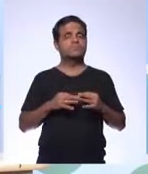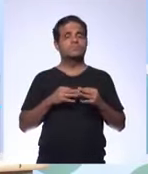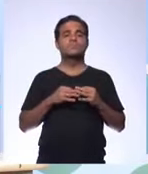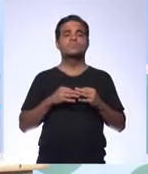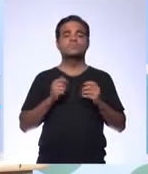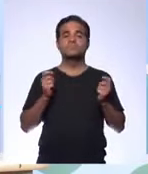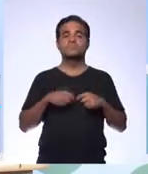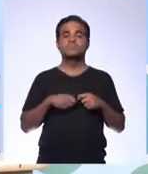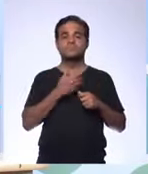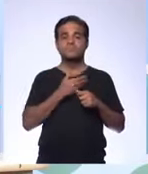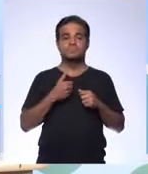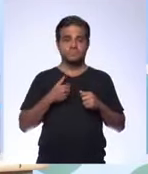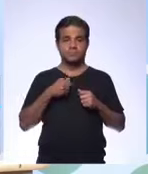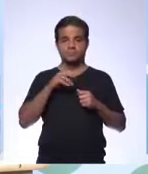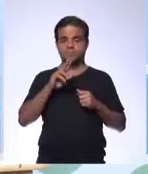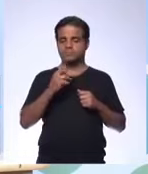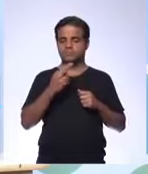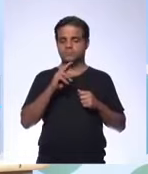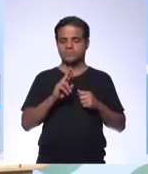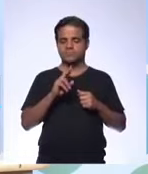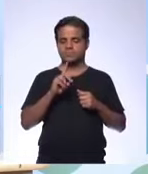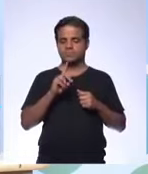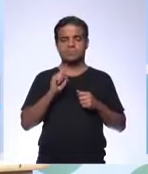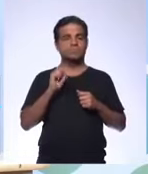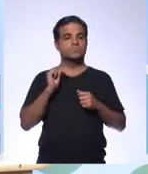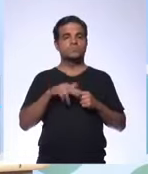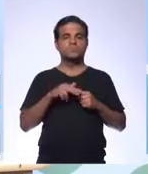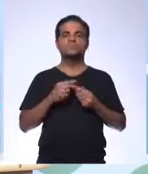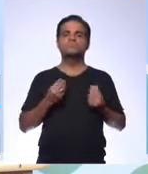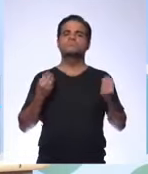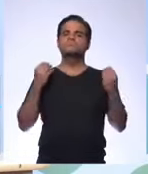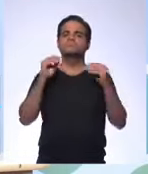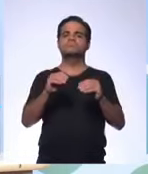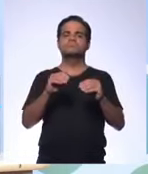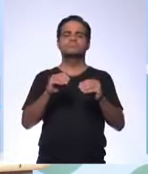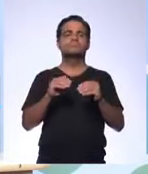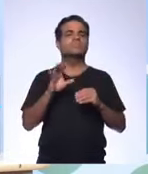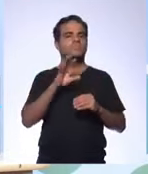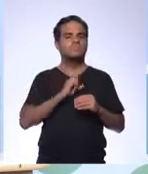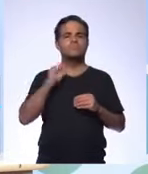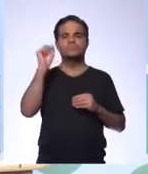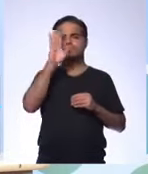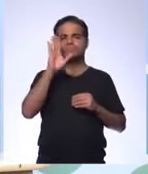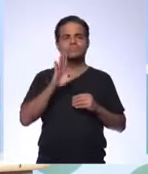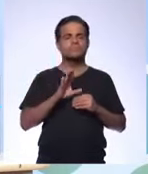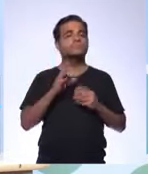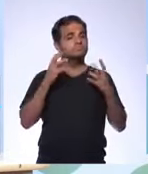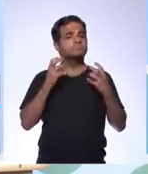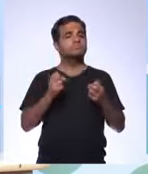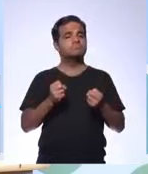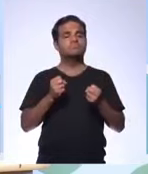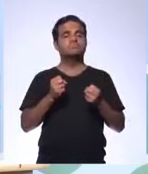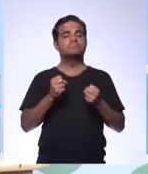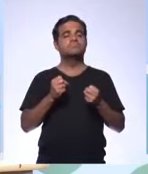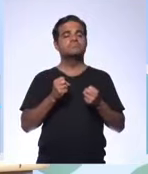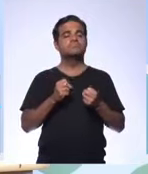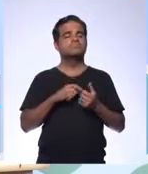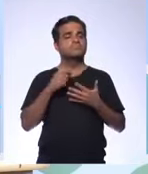regime. Né? Hudson também coloca que amar o Brasil significa aceitar aí